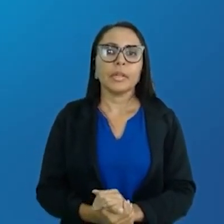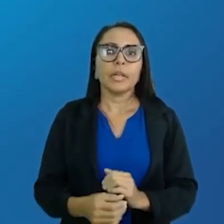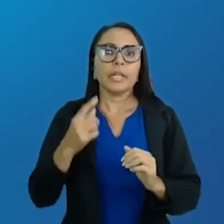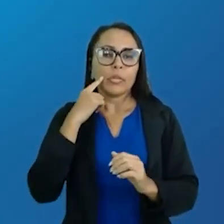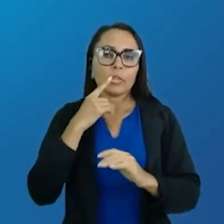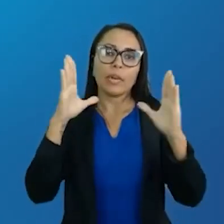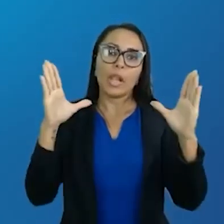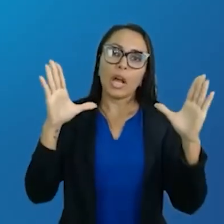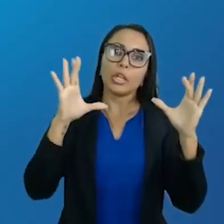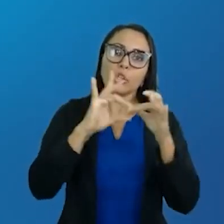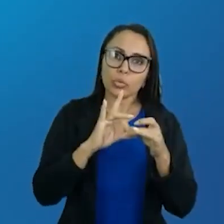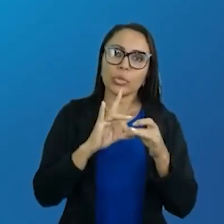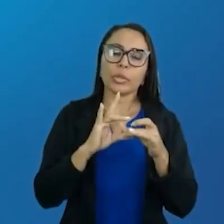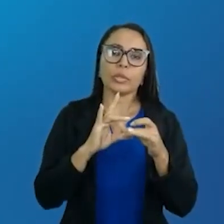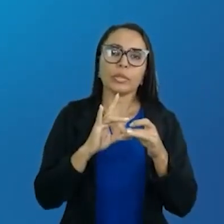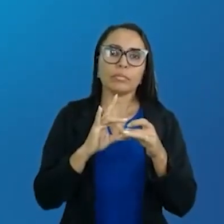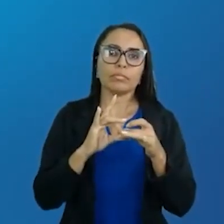e fecha